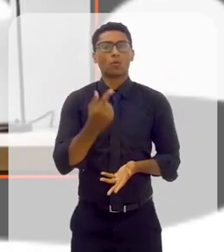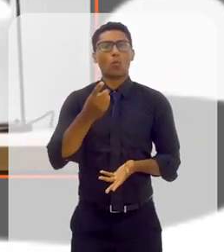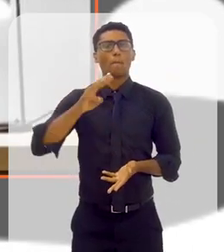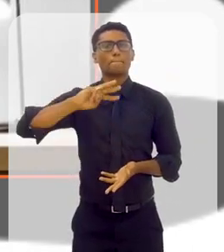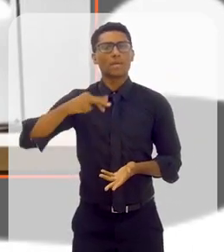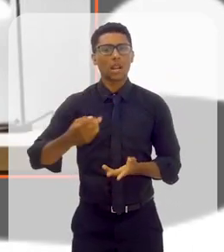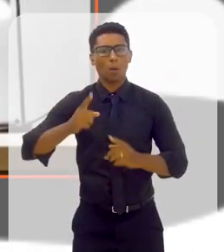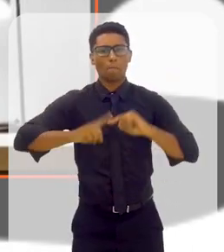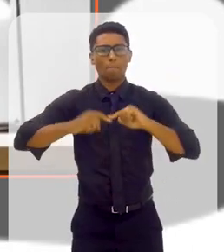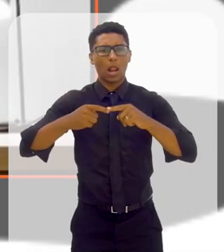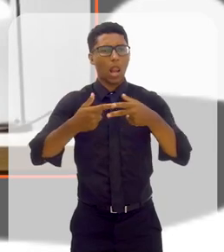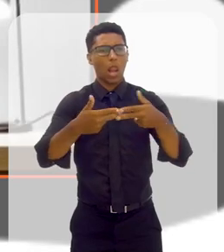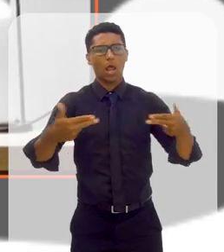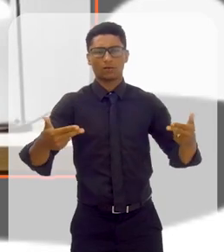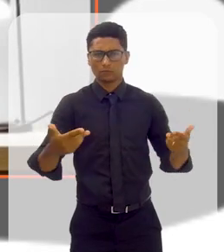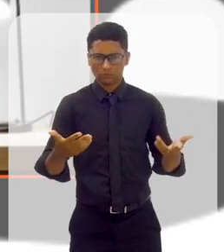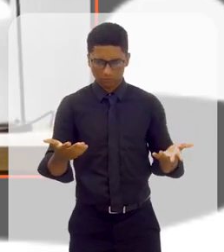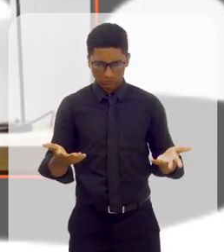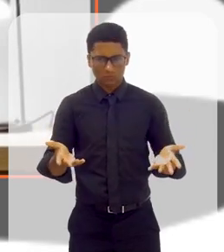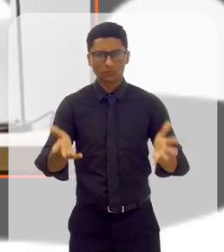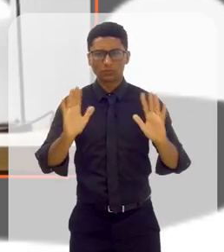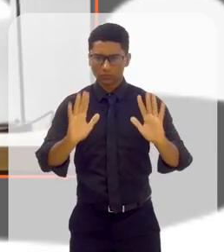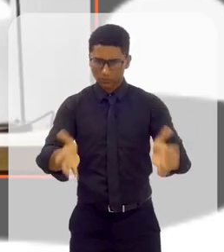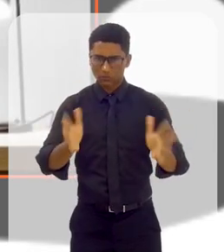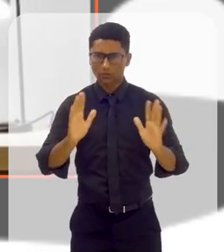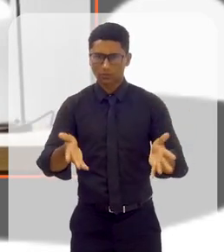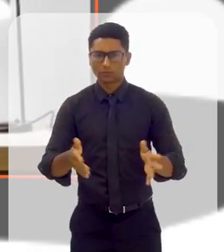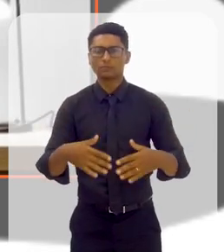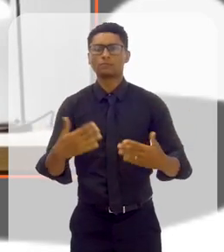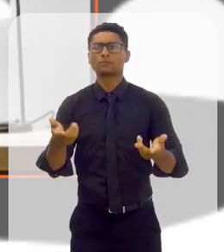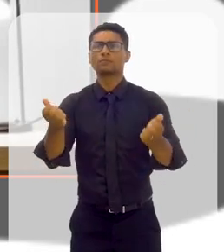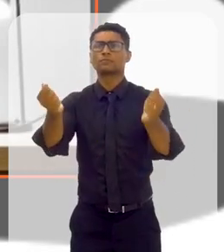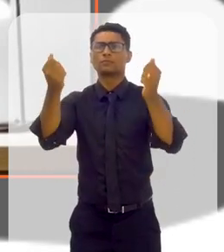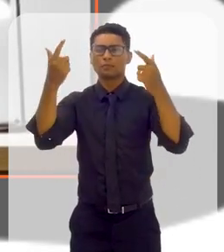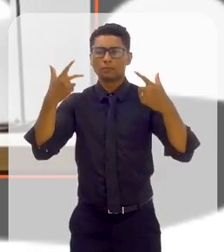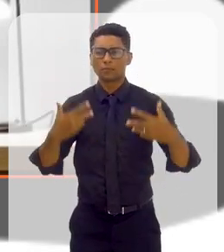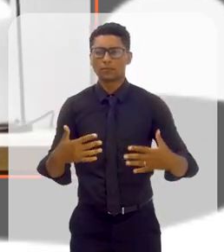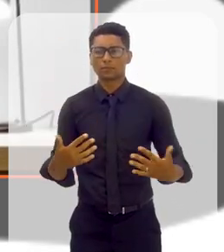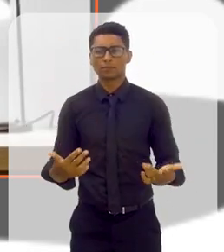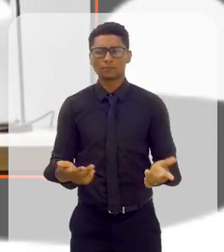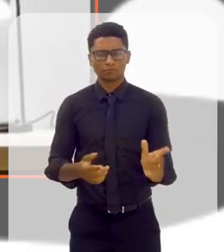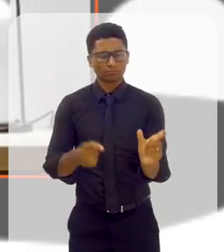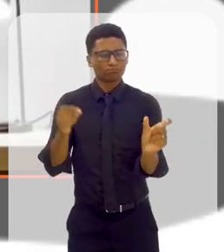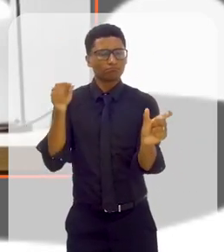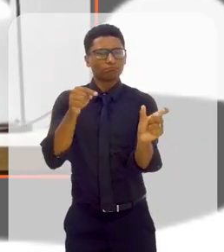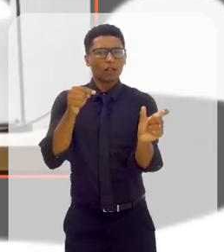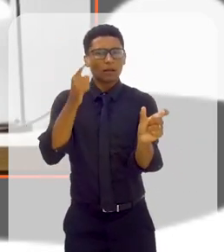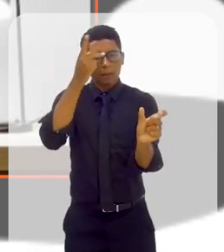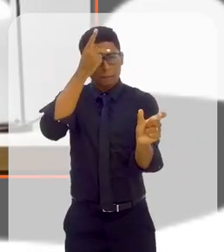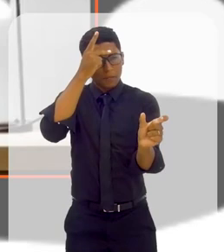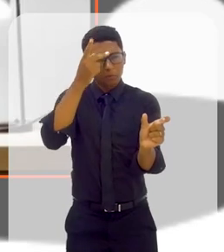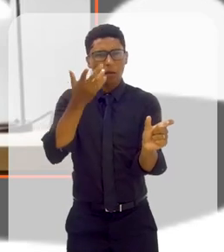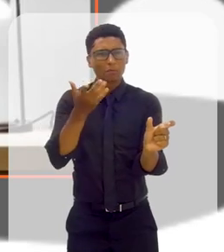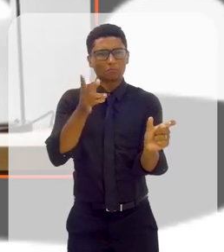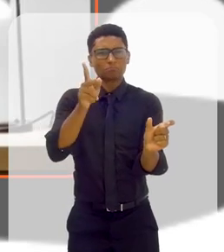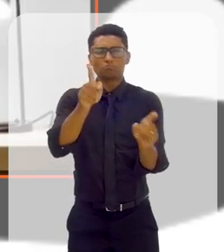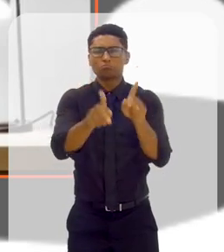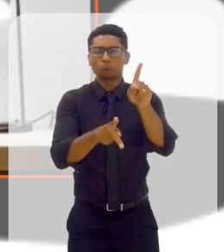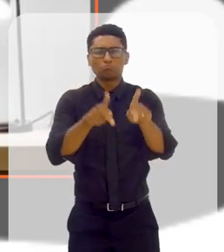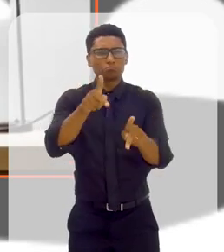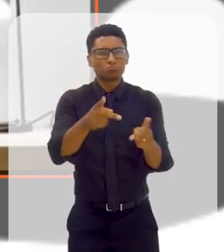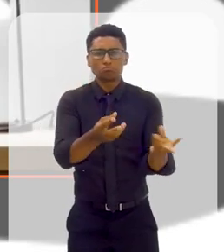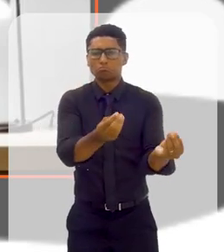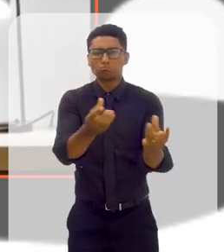equipamentos, conta pra gente qual é o princípio desse termo ainda desconhecido da população de